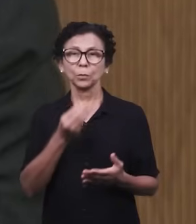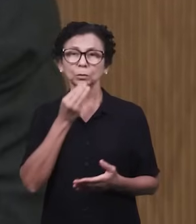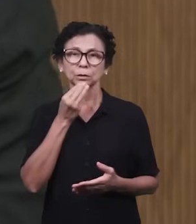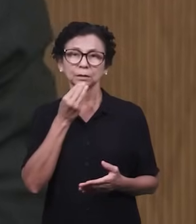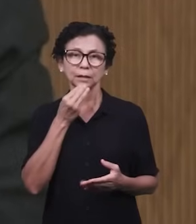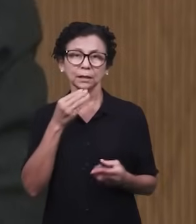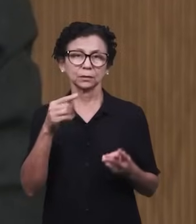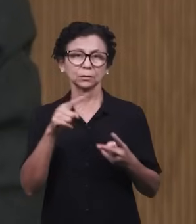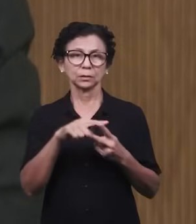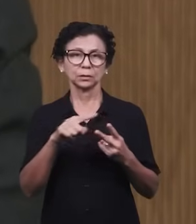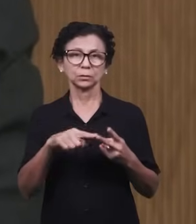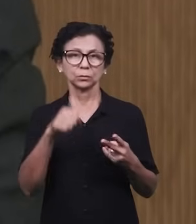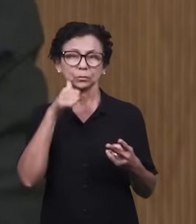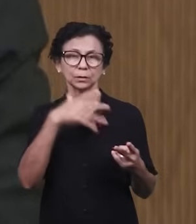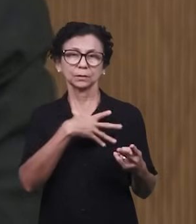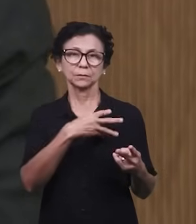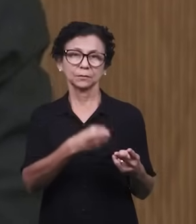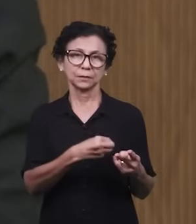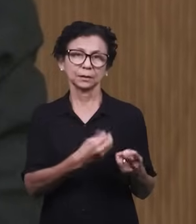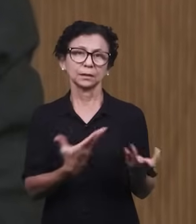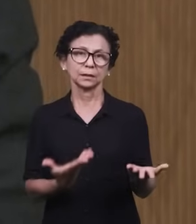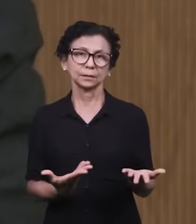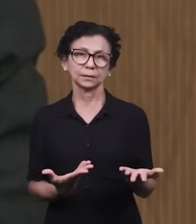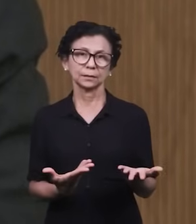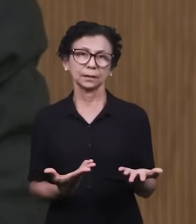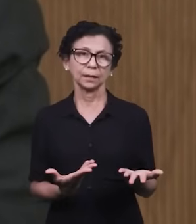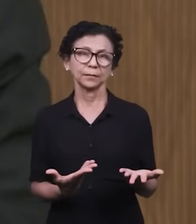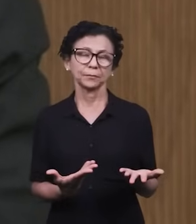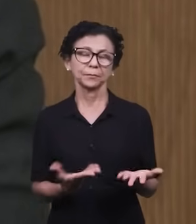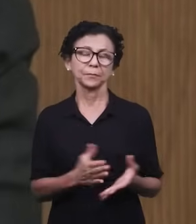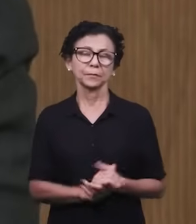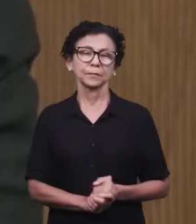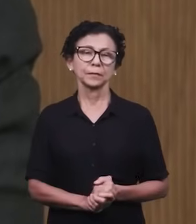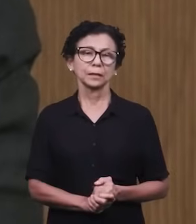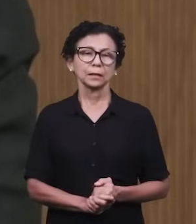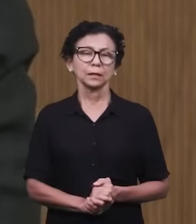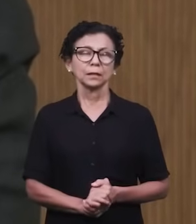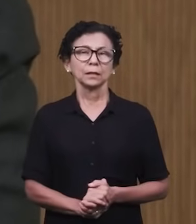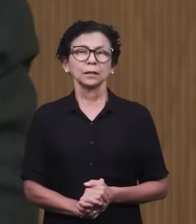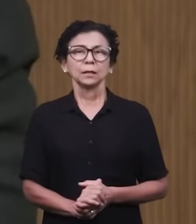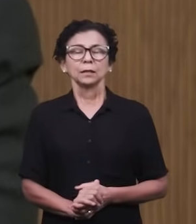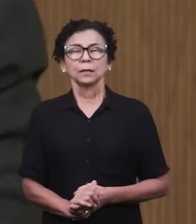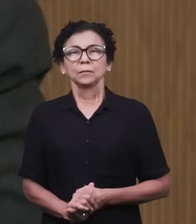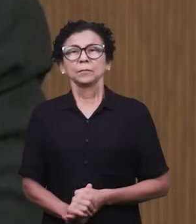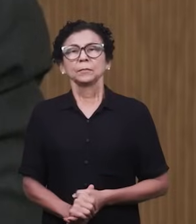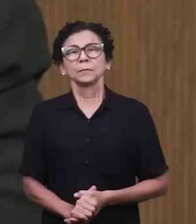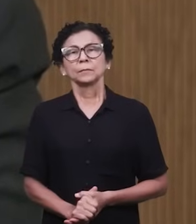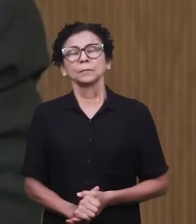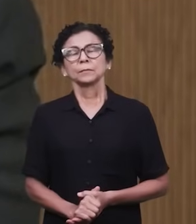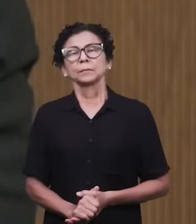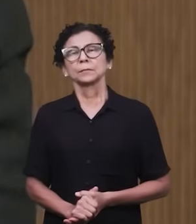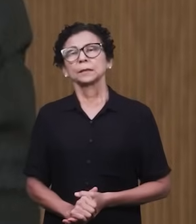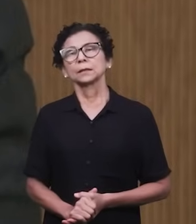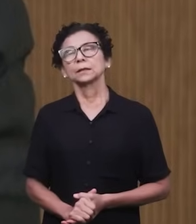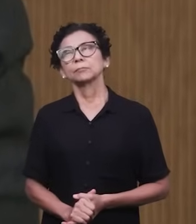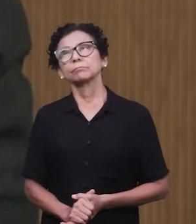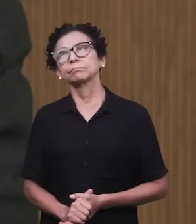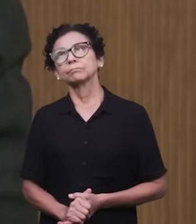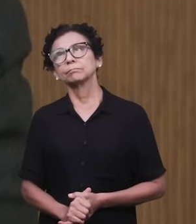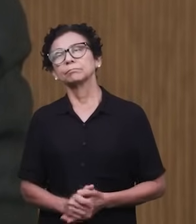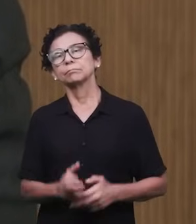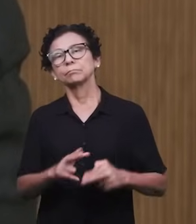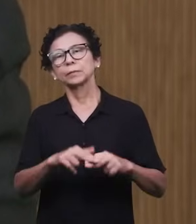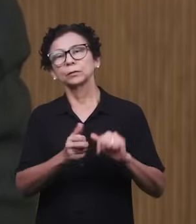a Isabela e também a Sara, especificamente aqui, para esse mundo do louvor, da adoração a Deus com o